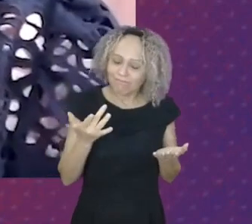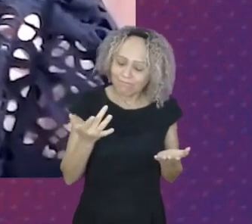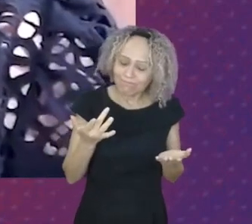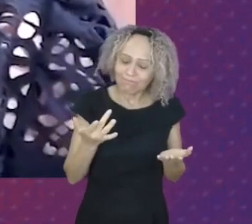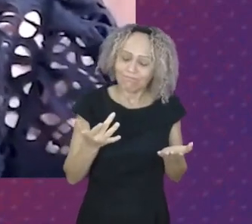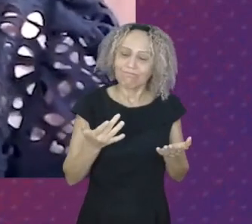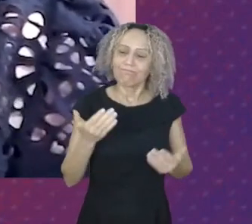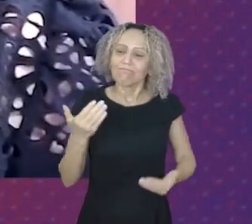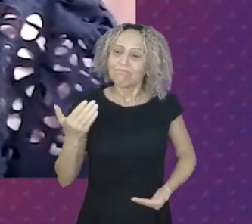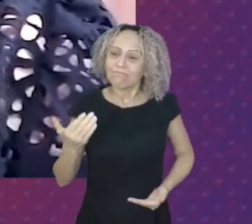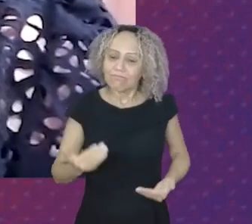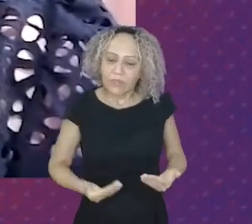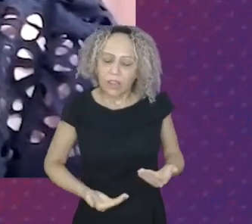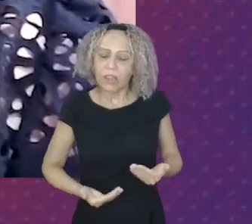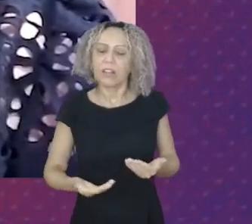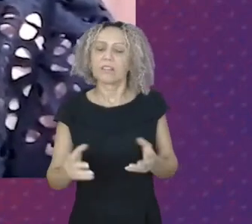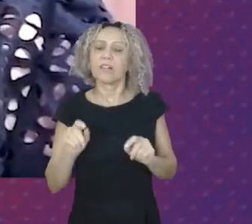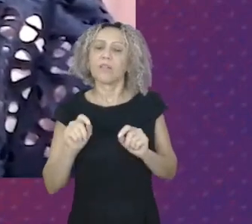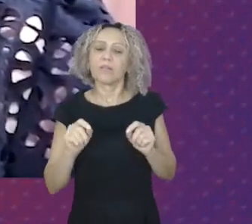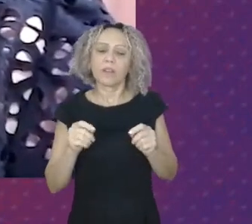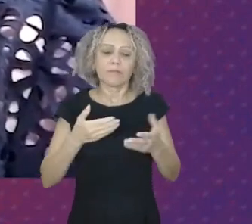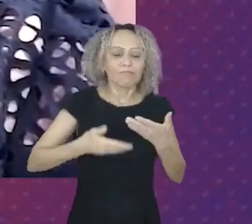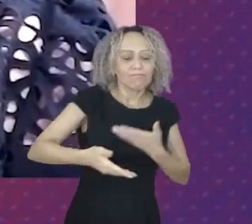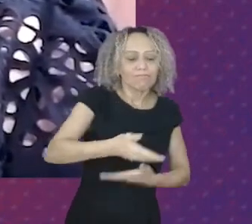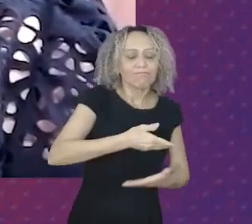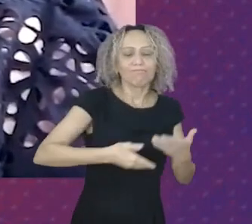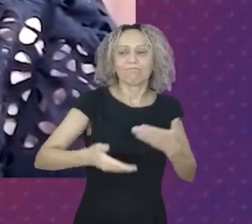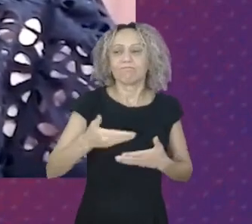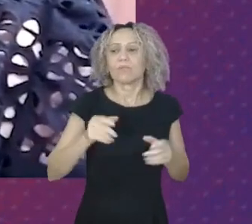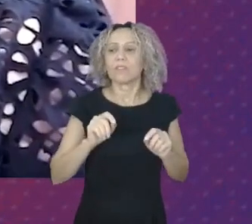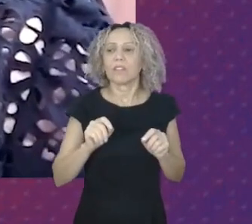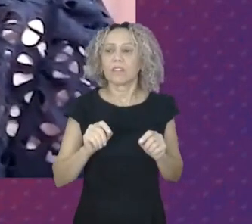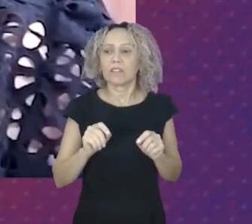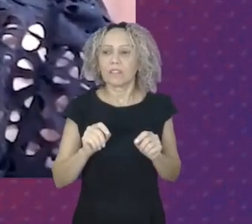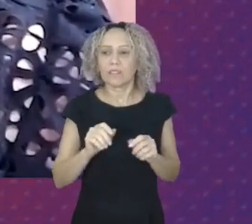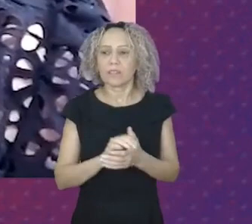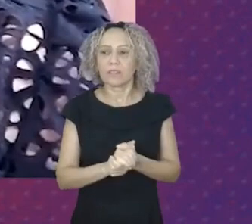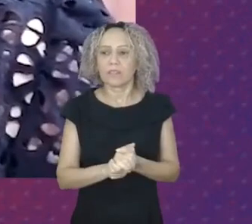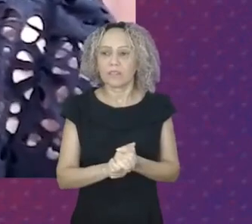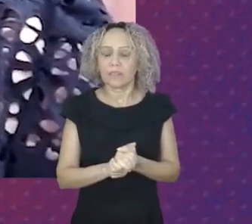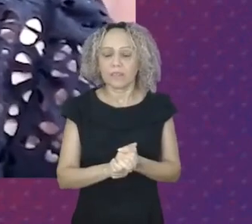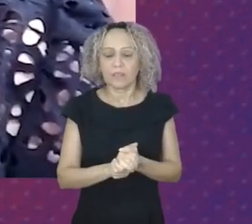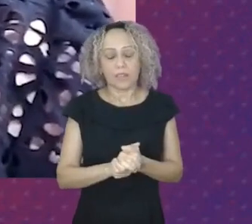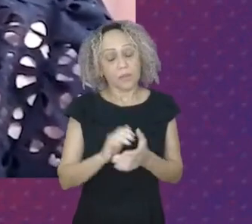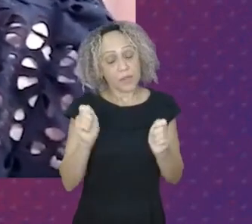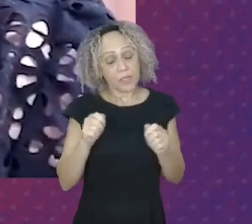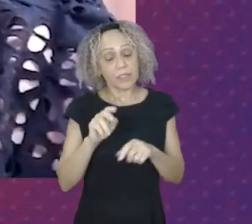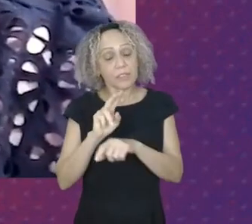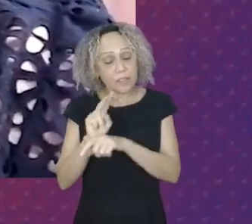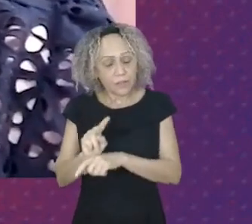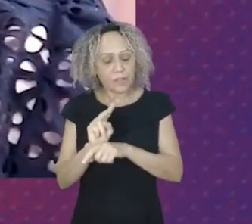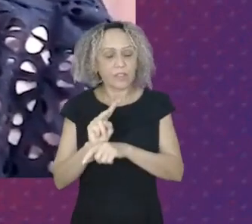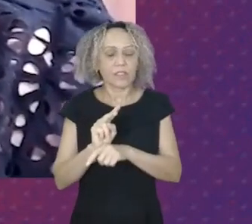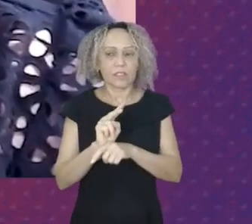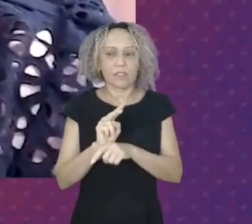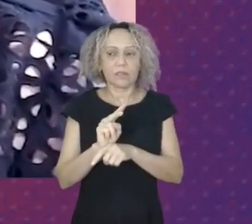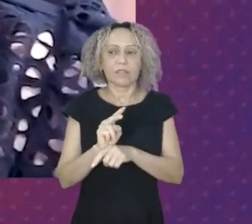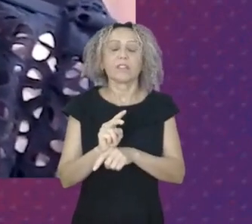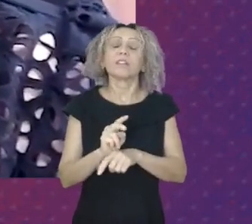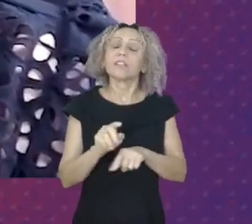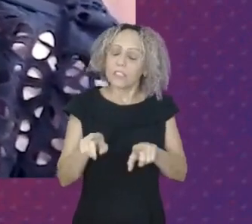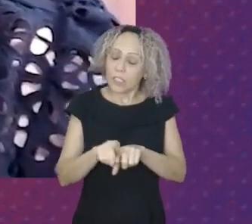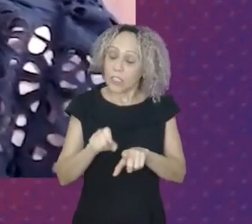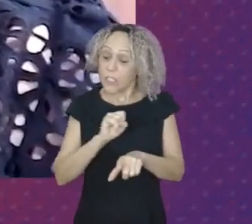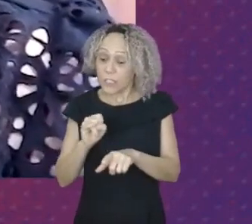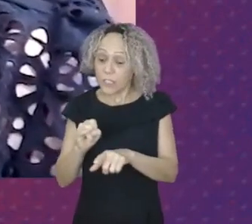aconteça, porque você tenta orientar, conscientizar, mas se não tiver, aí vai ter que ter a aplicação da